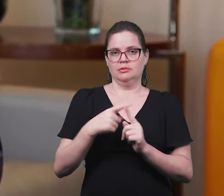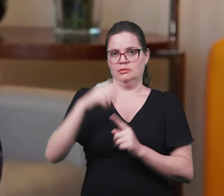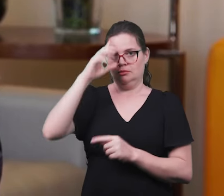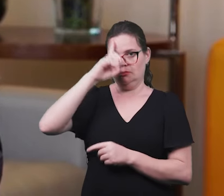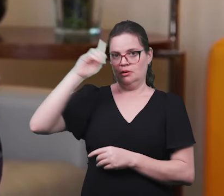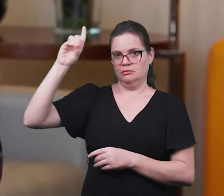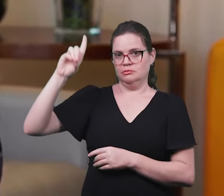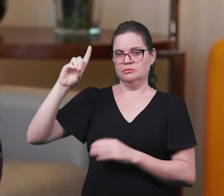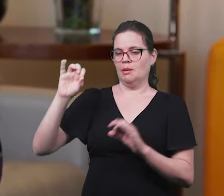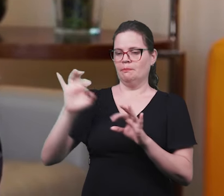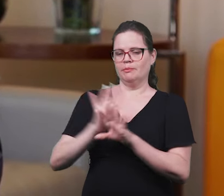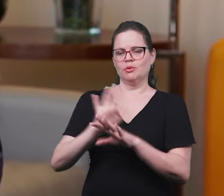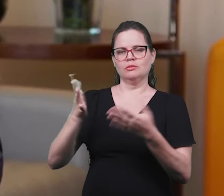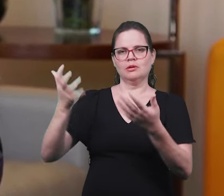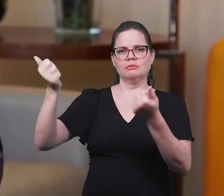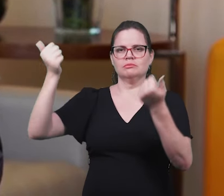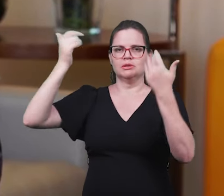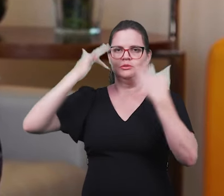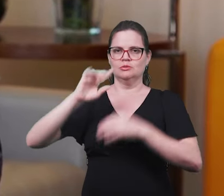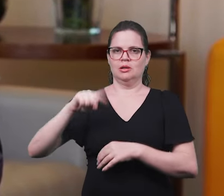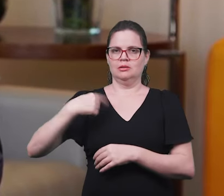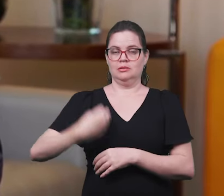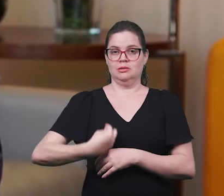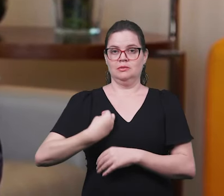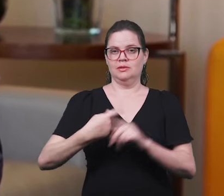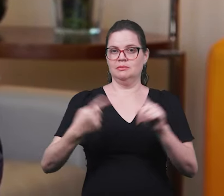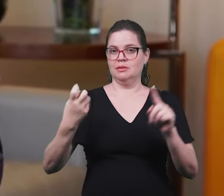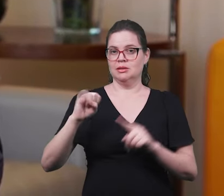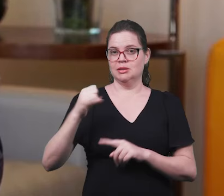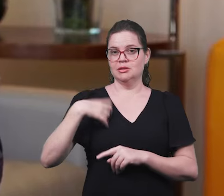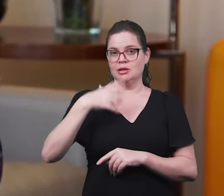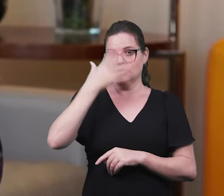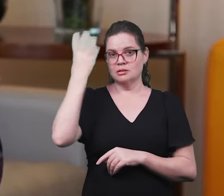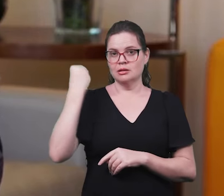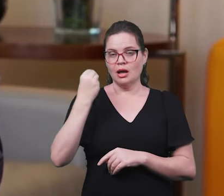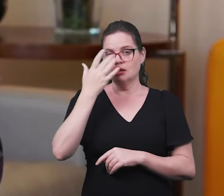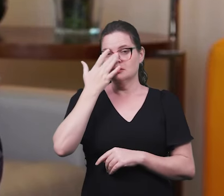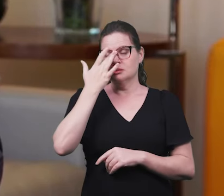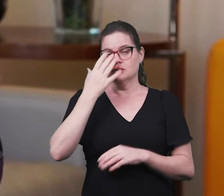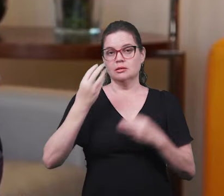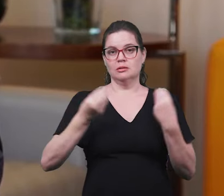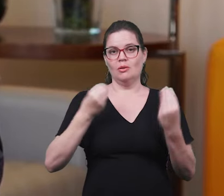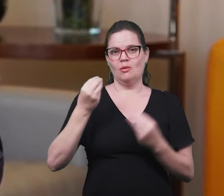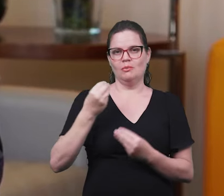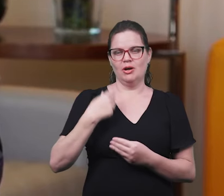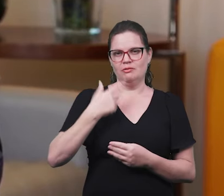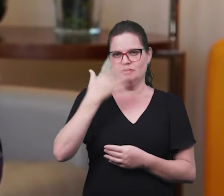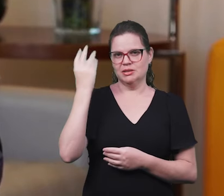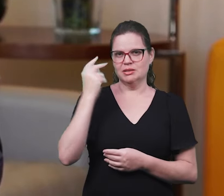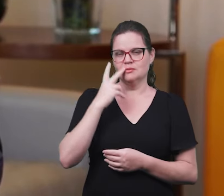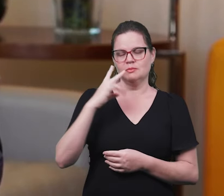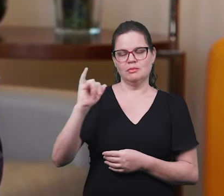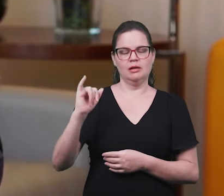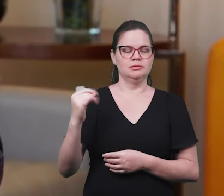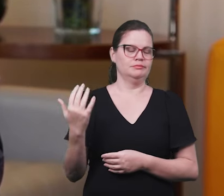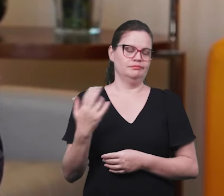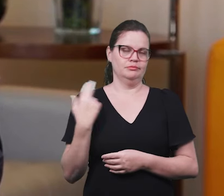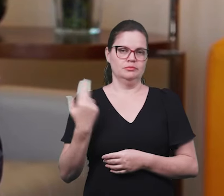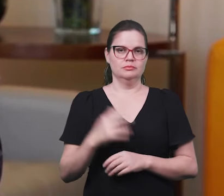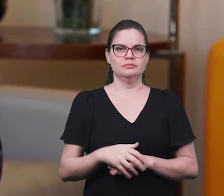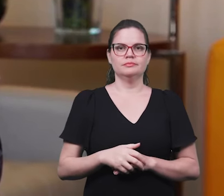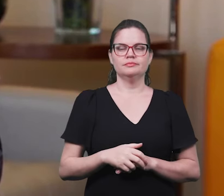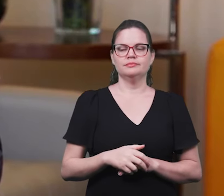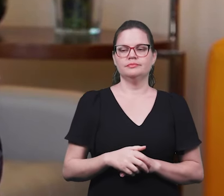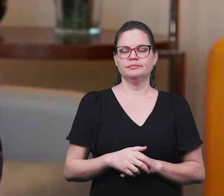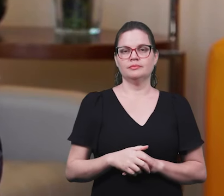Deus está pronto para abençoar. Agora, Amém. quantos se esquecem disso? Do Pai, que o Senhor está vivo. Amém.